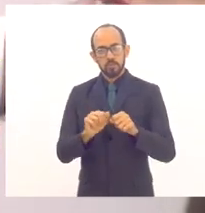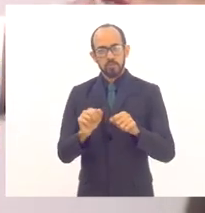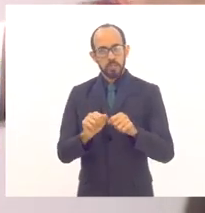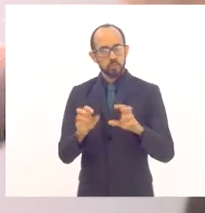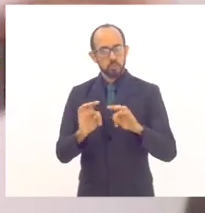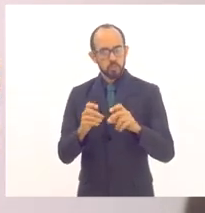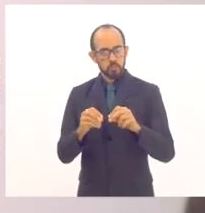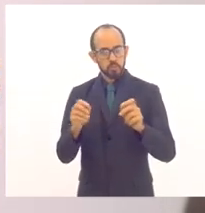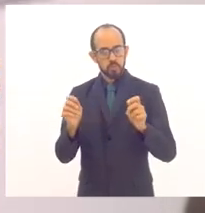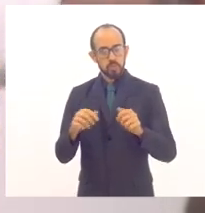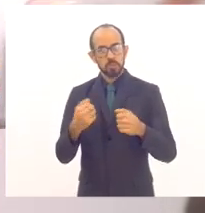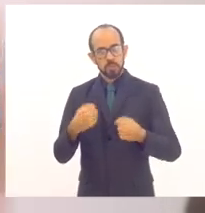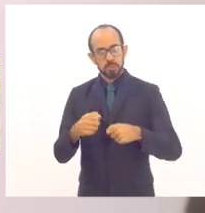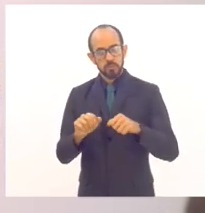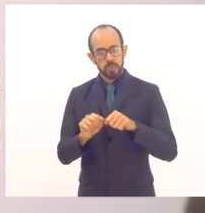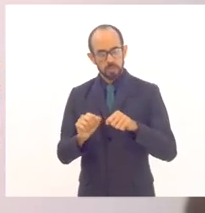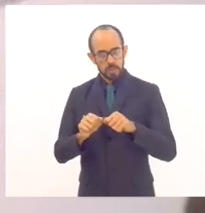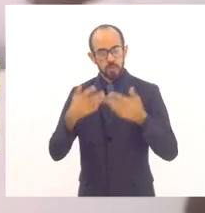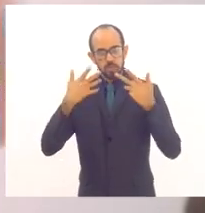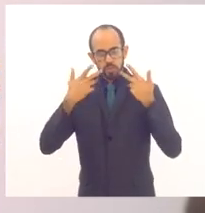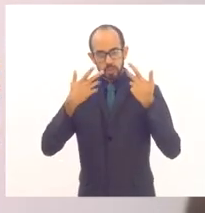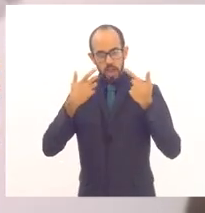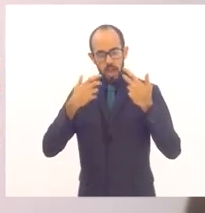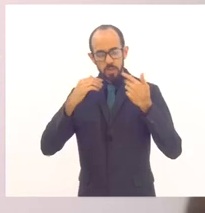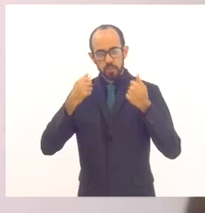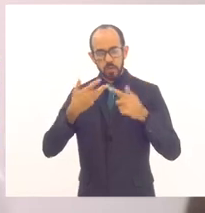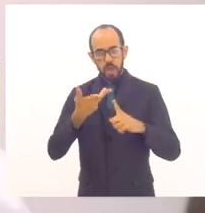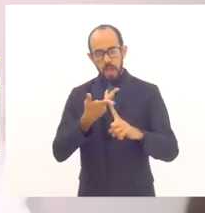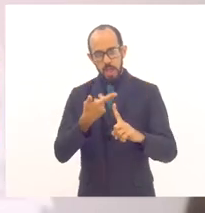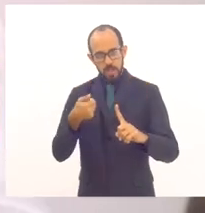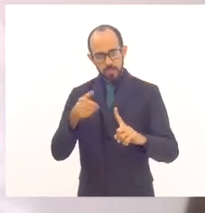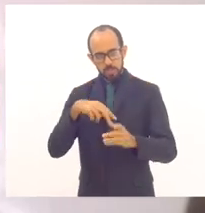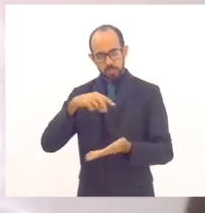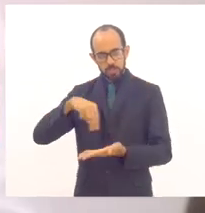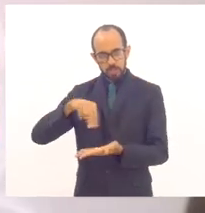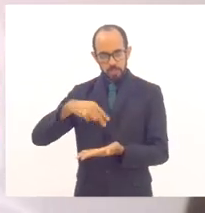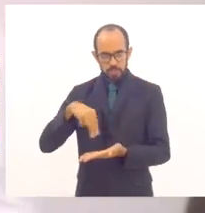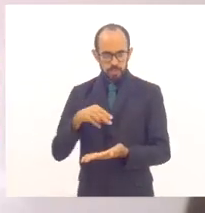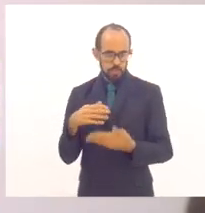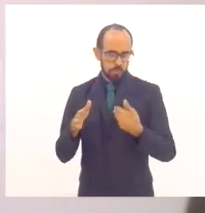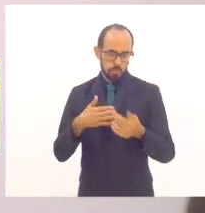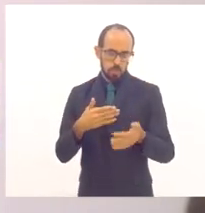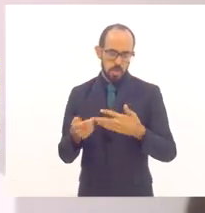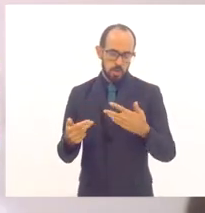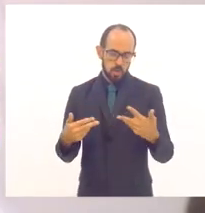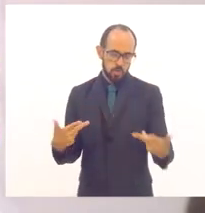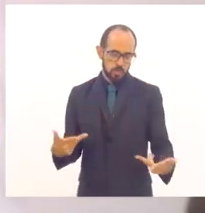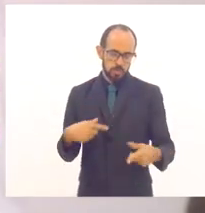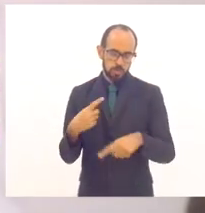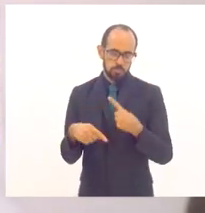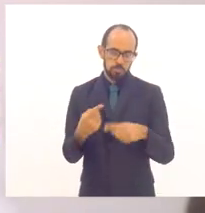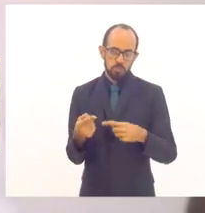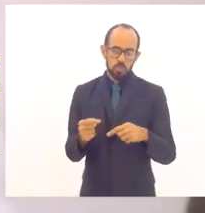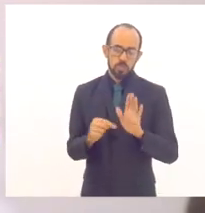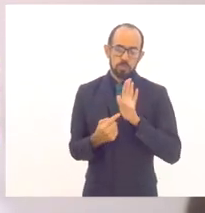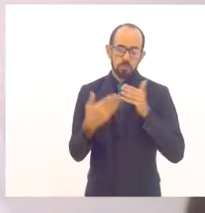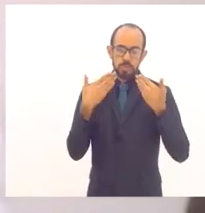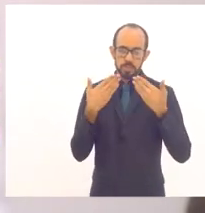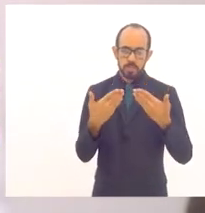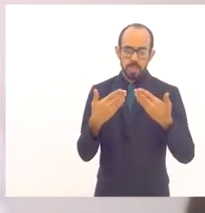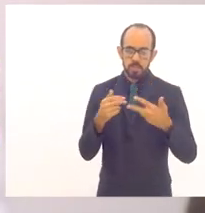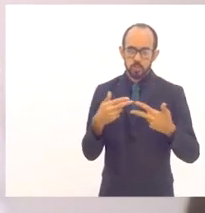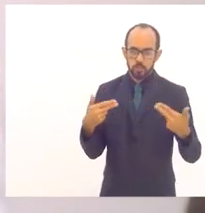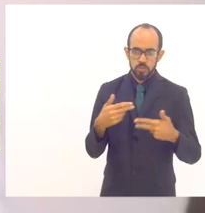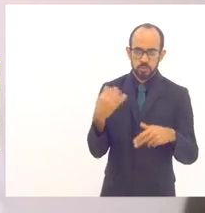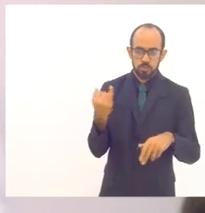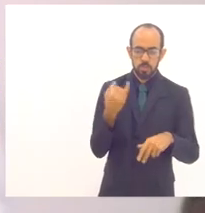fazer. O teatro, a exposição de arte, dança, seja o que for. Depois, apresentar as coisas essenciais, e o